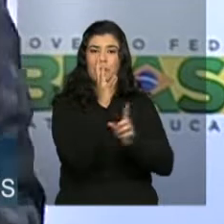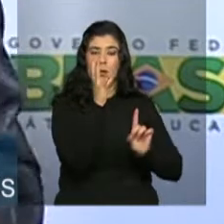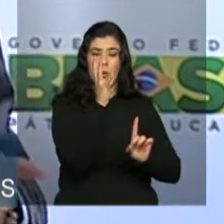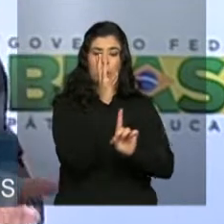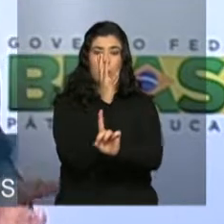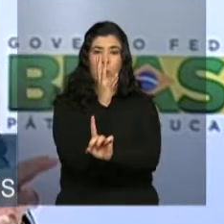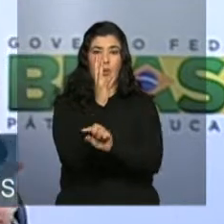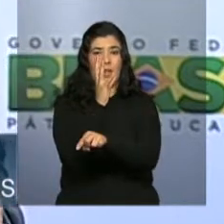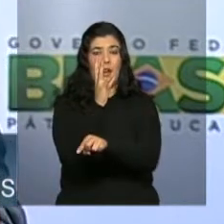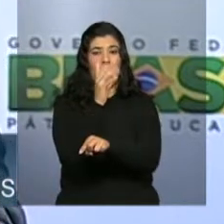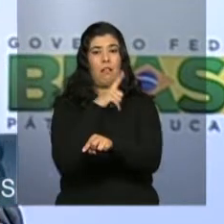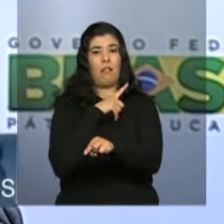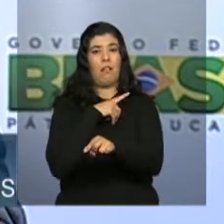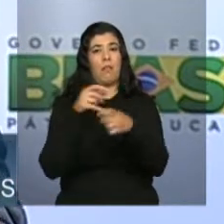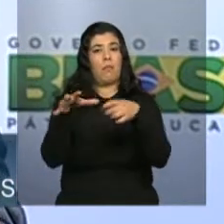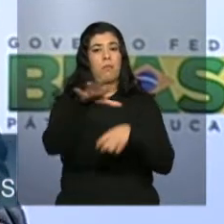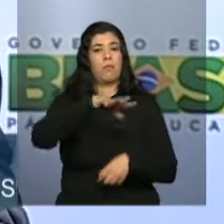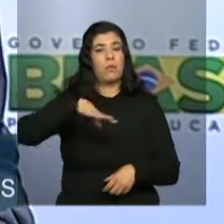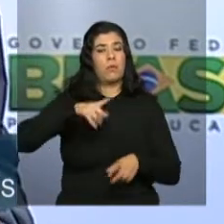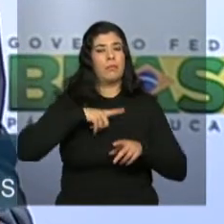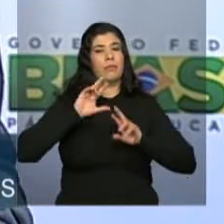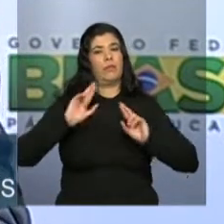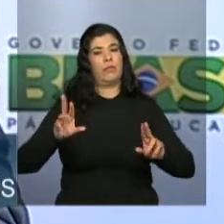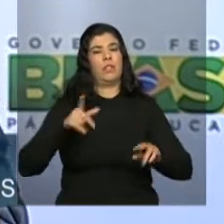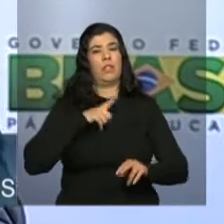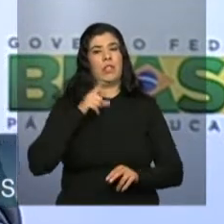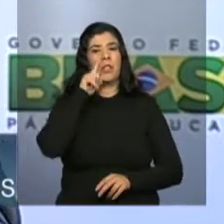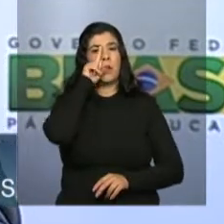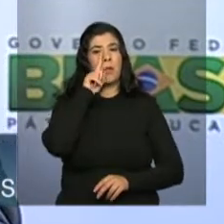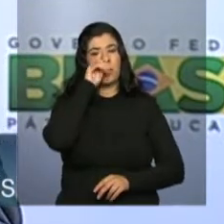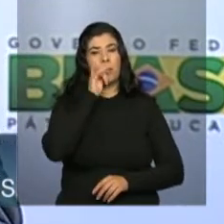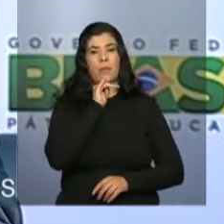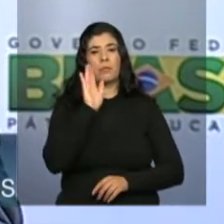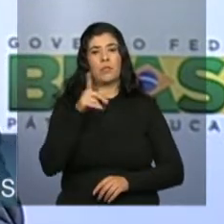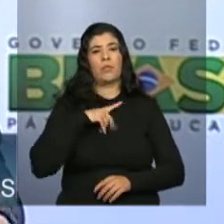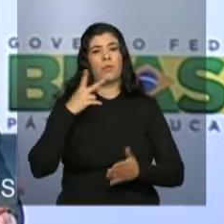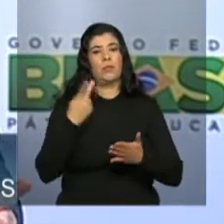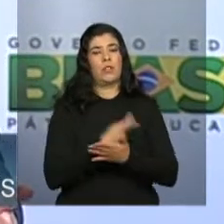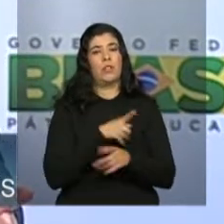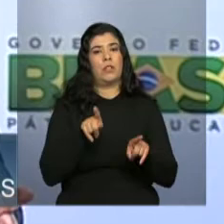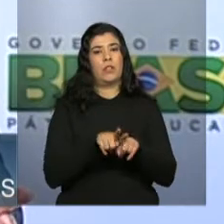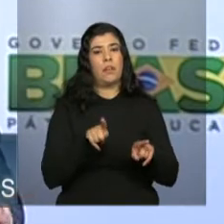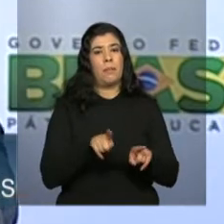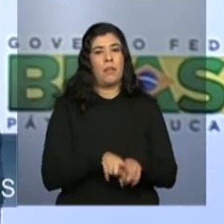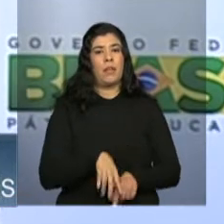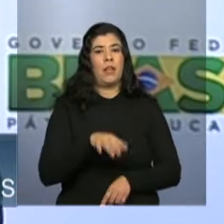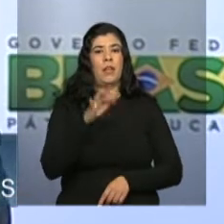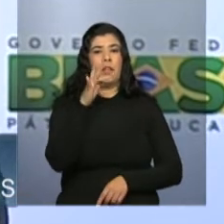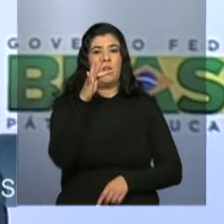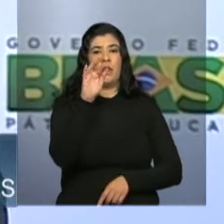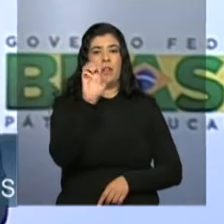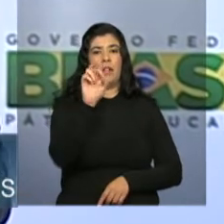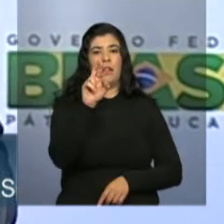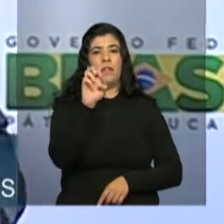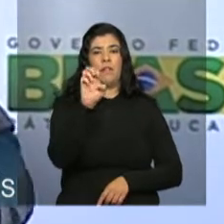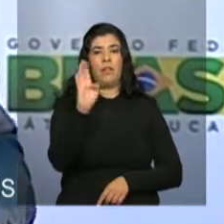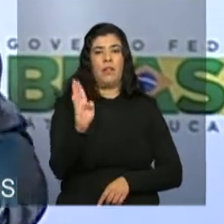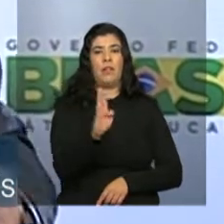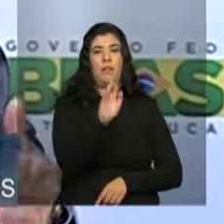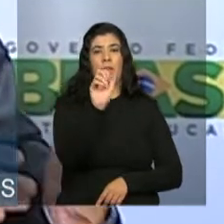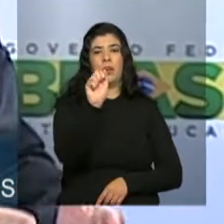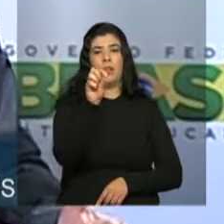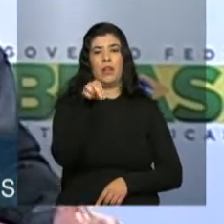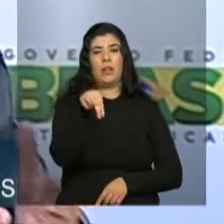espaço é um habitat que coloca riscos a gente teve agora recentemente os casos de febre amarela Silvestre né são exemplos de esquecer